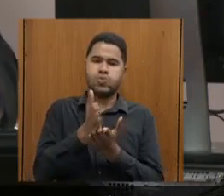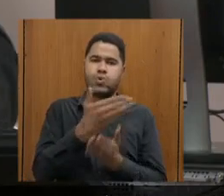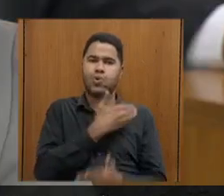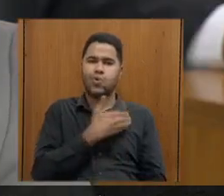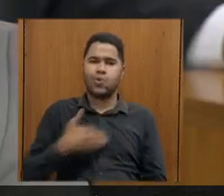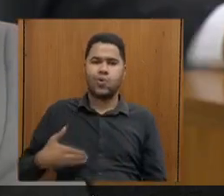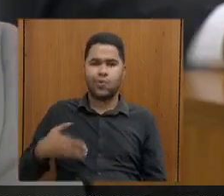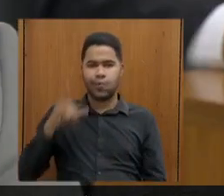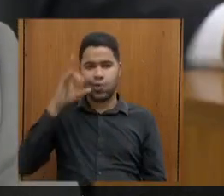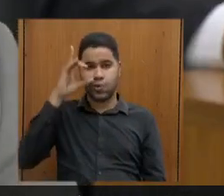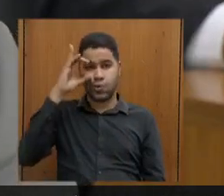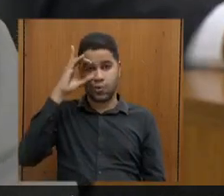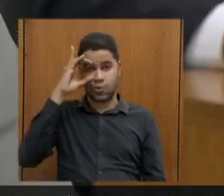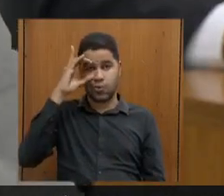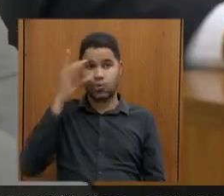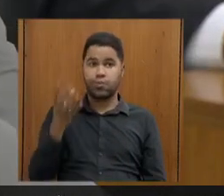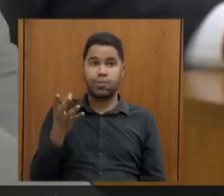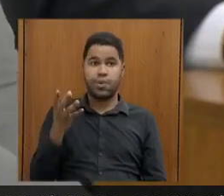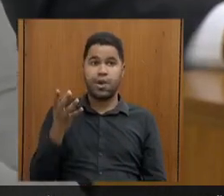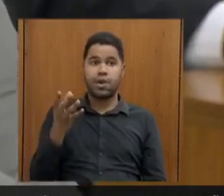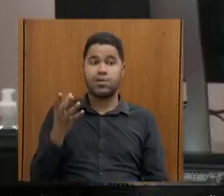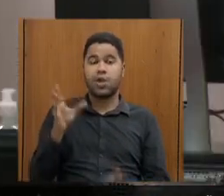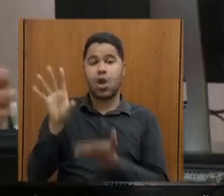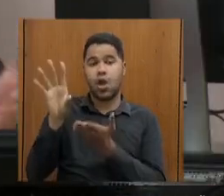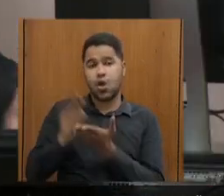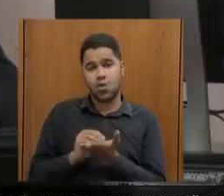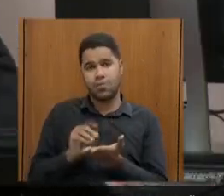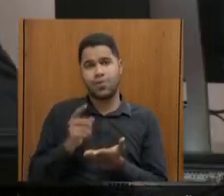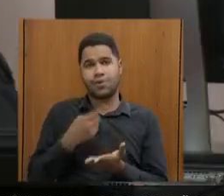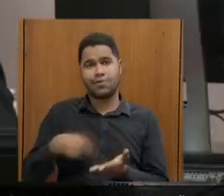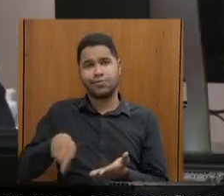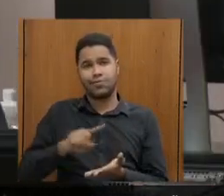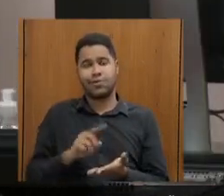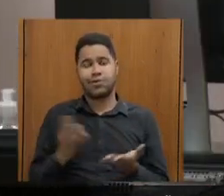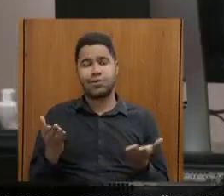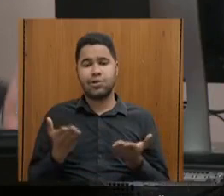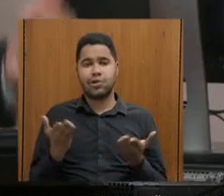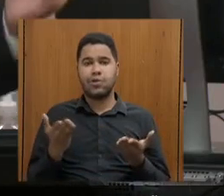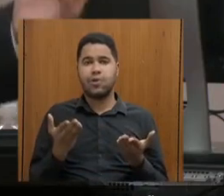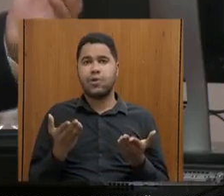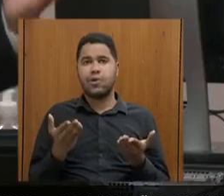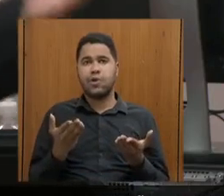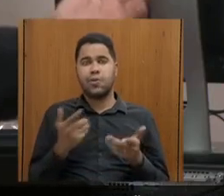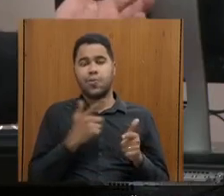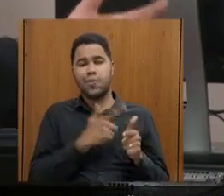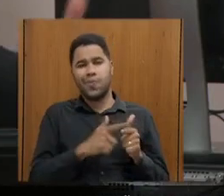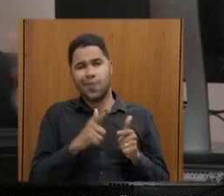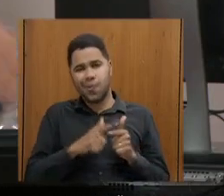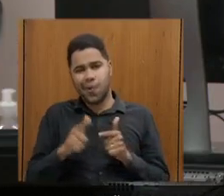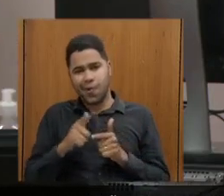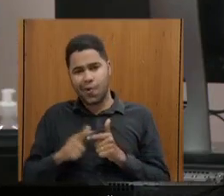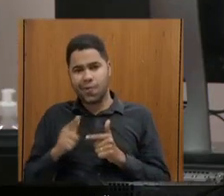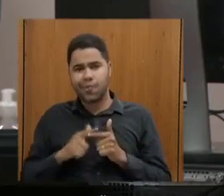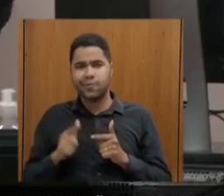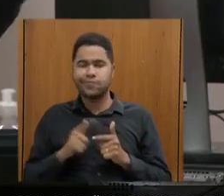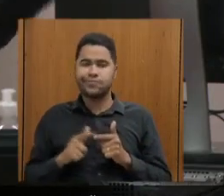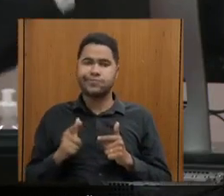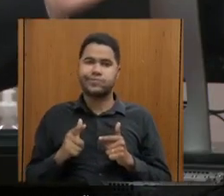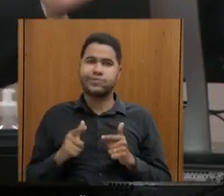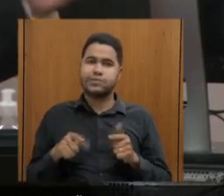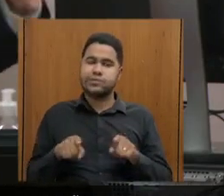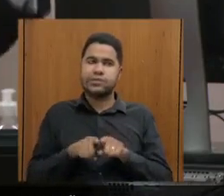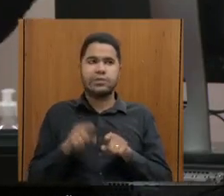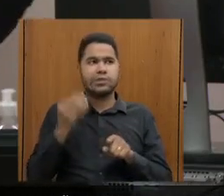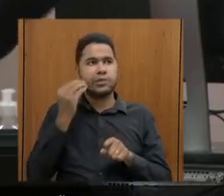Governo da Dilma Eles resolveram copiar isso aqui e aí nós estamos tendo aí muitos problemas né tô até